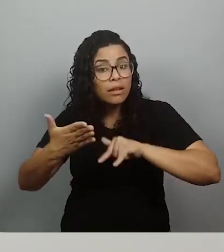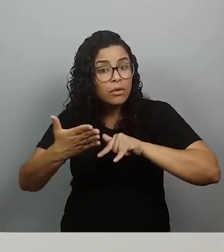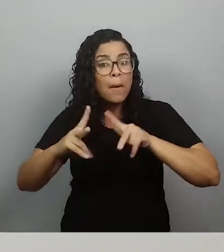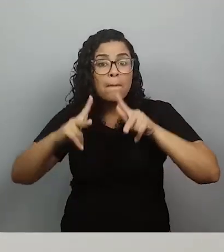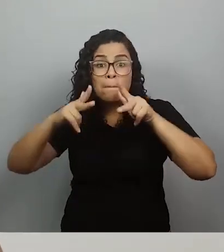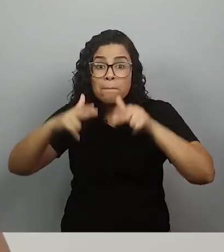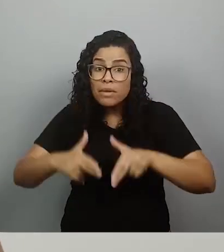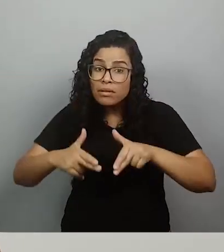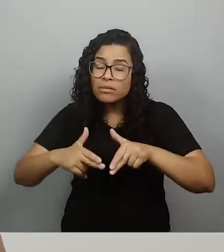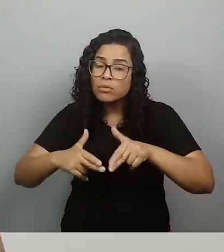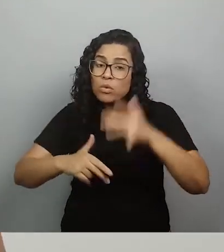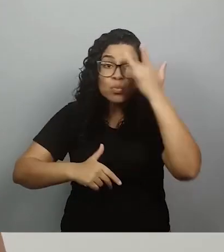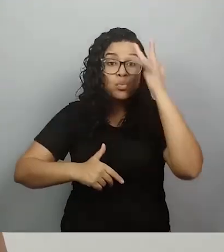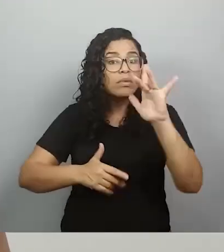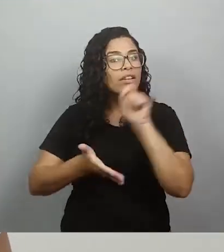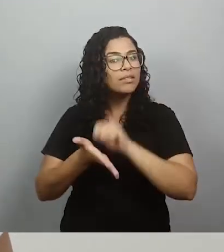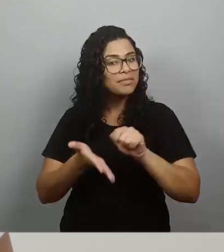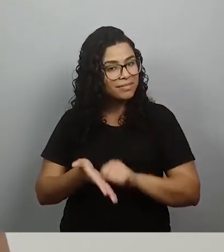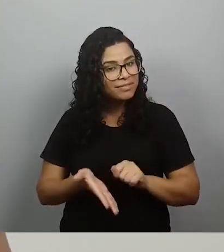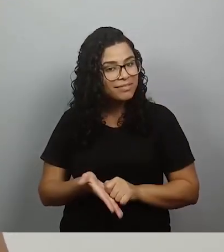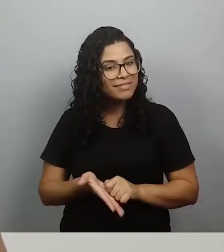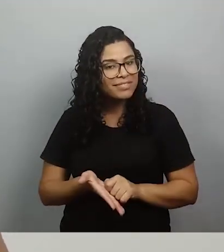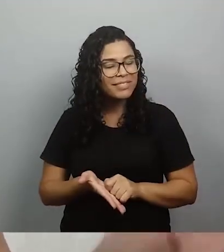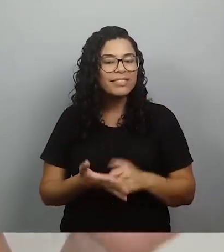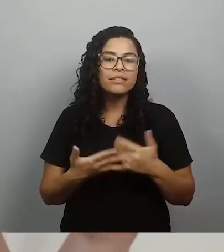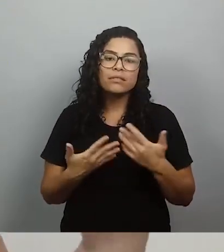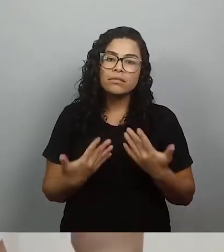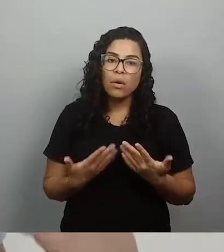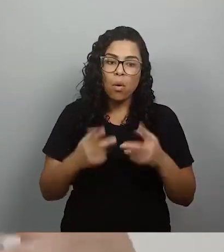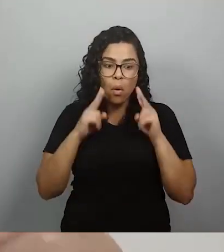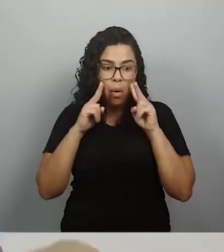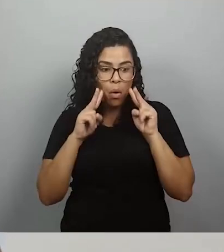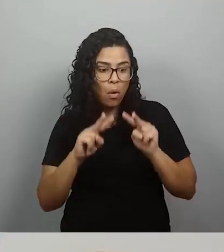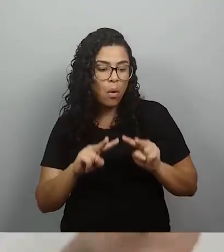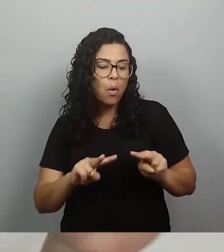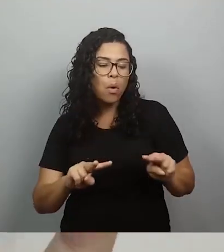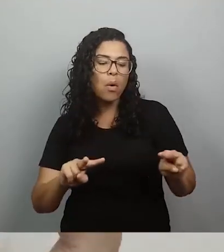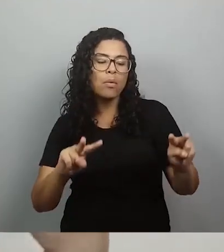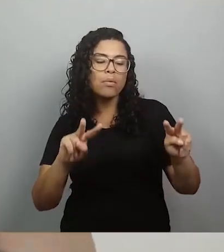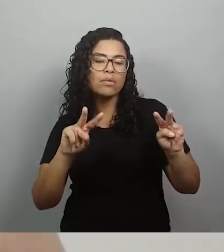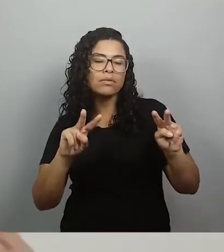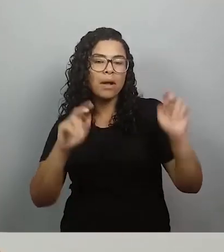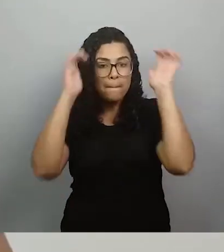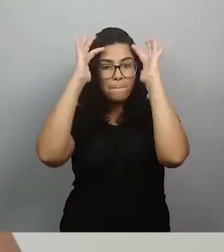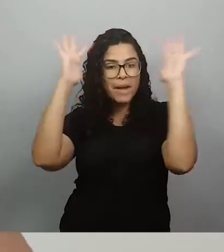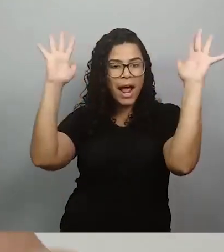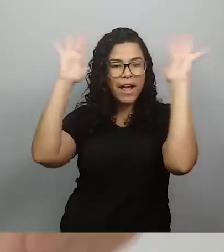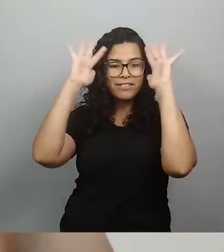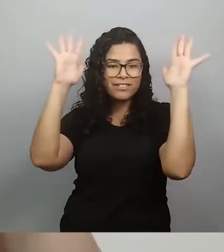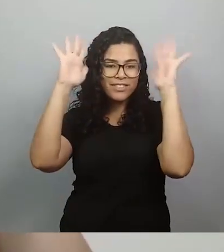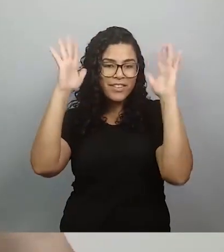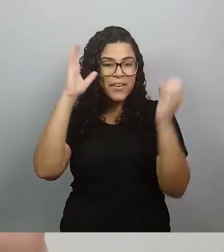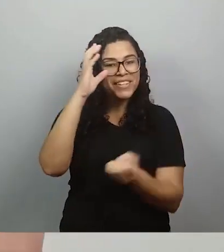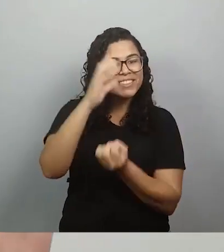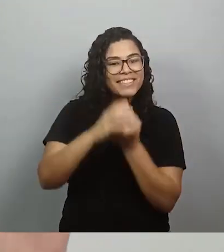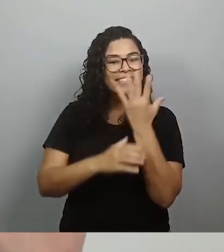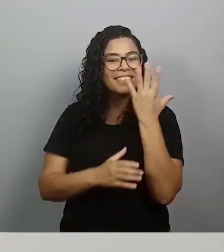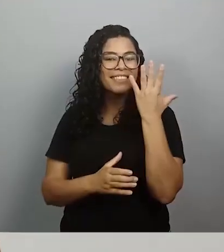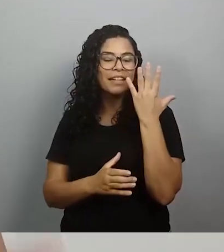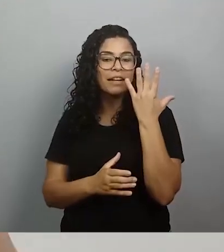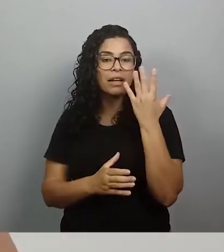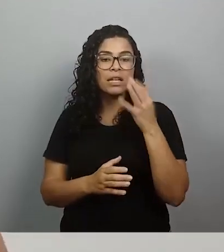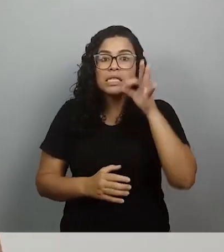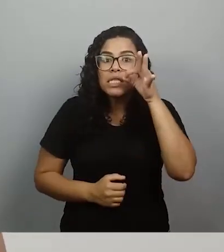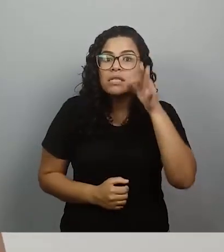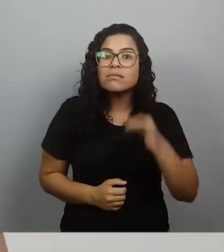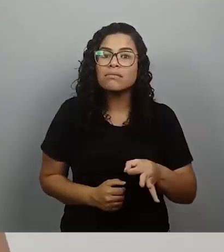mesmo que a gente ainda não saiba escrever. Conservando essa imaginação, essa criatividade,